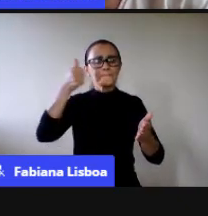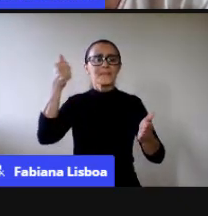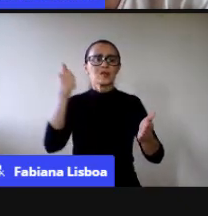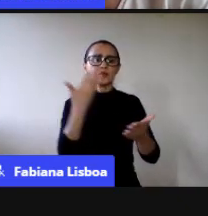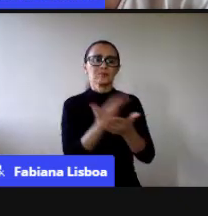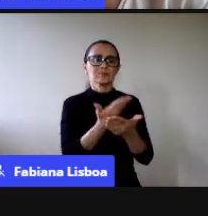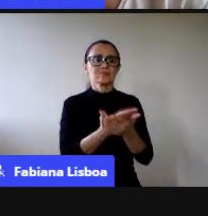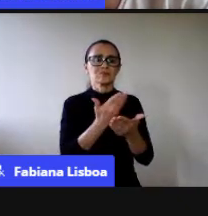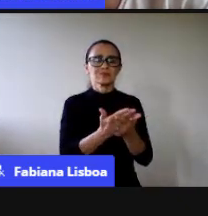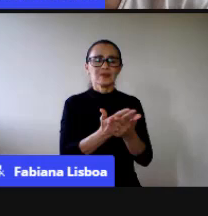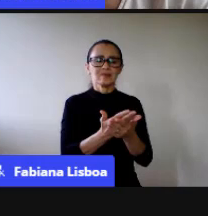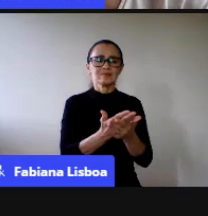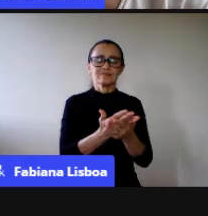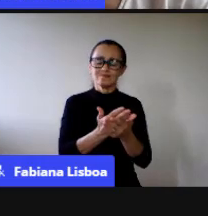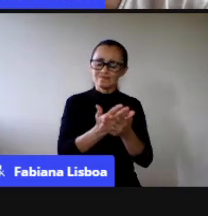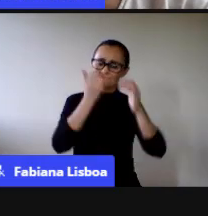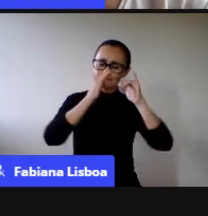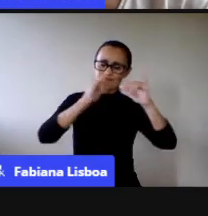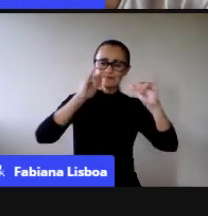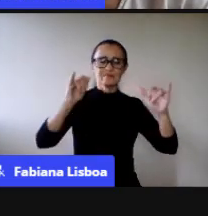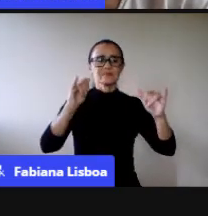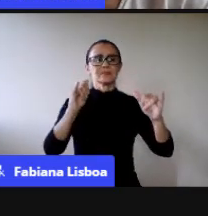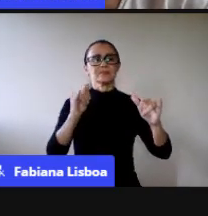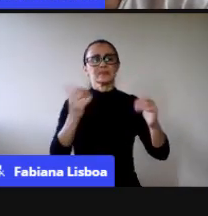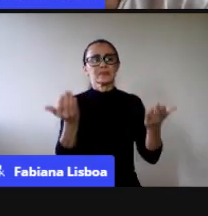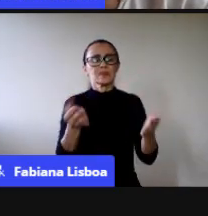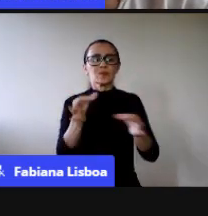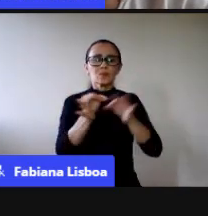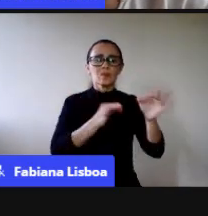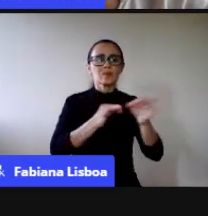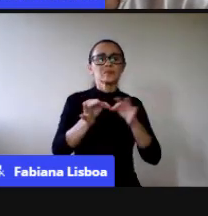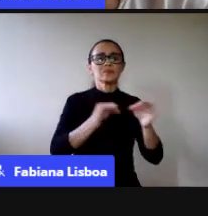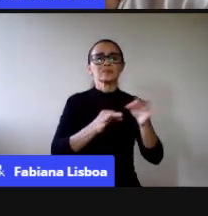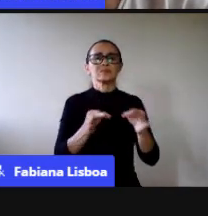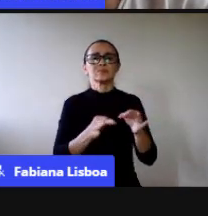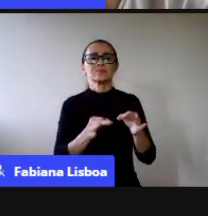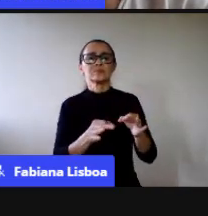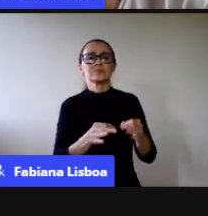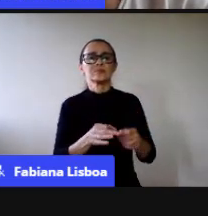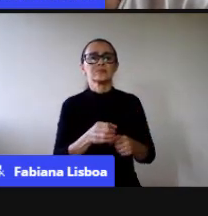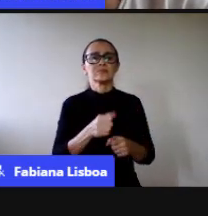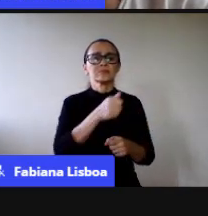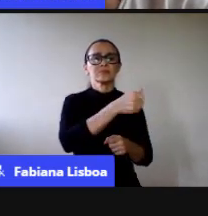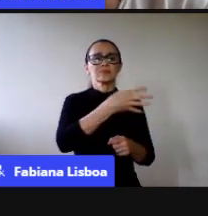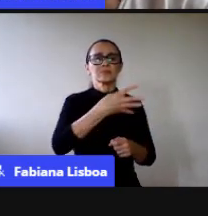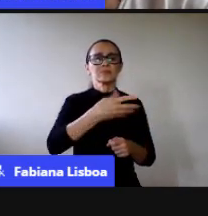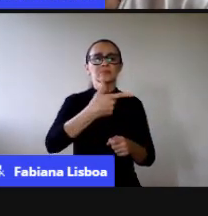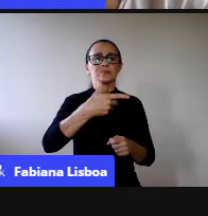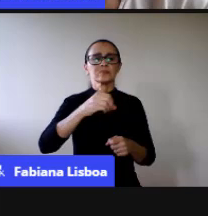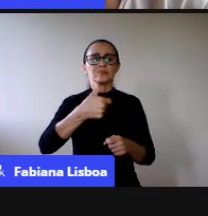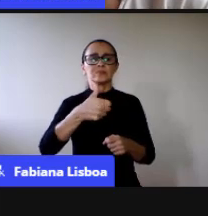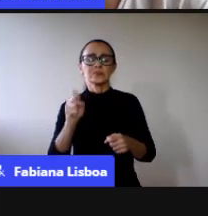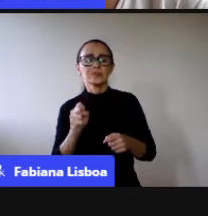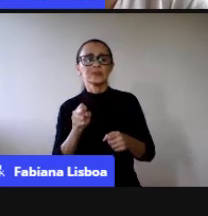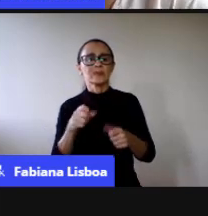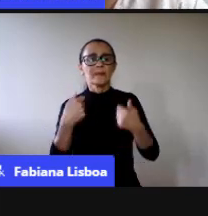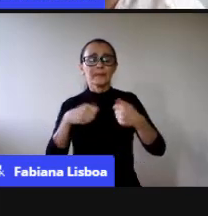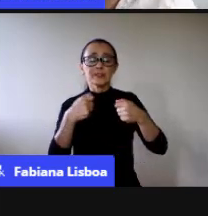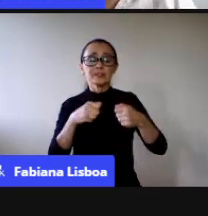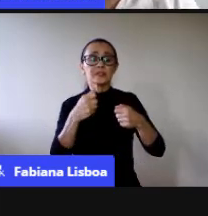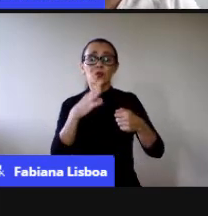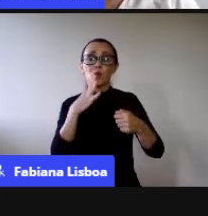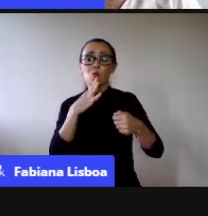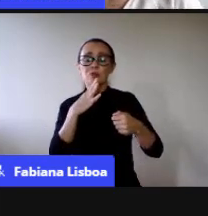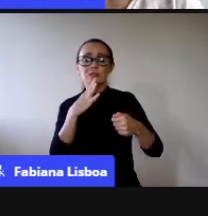recontada. De acordo com as orientações, né, do parecer 14 de 2015, precisamos reconhecer a contemporaneidade dos